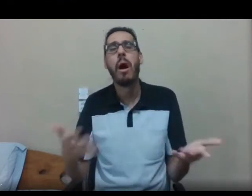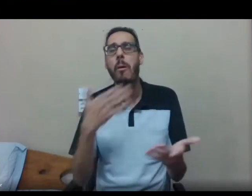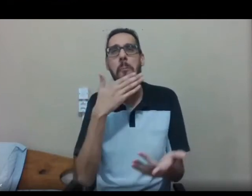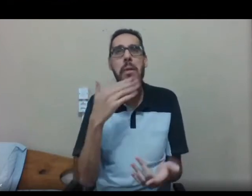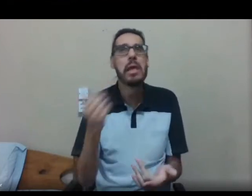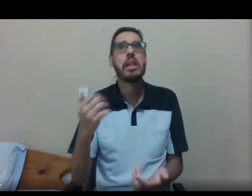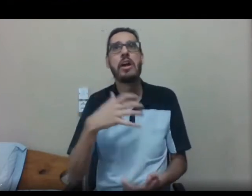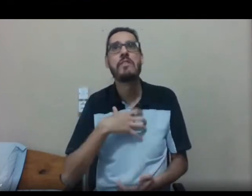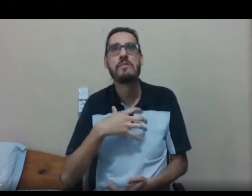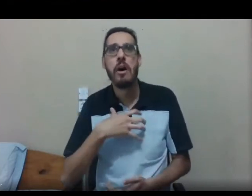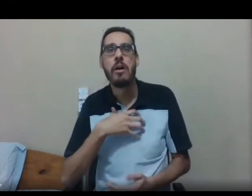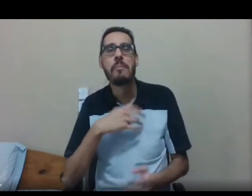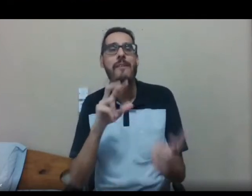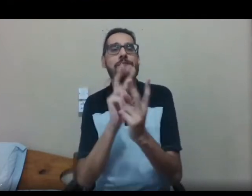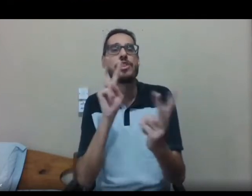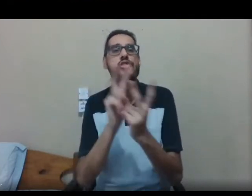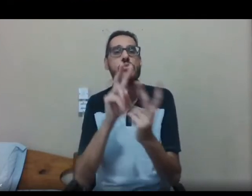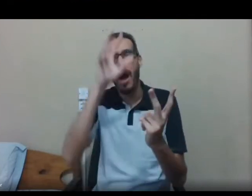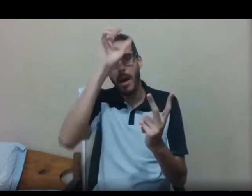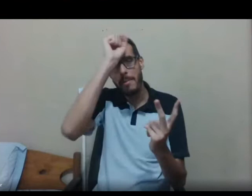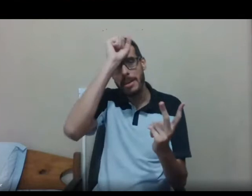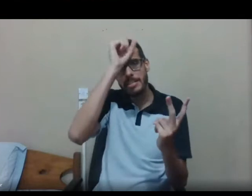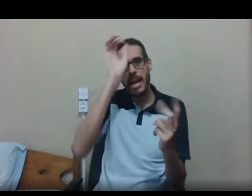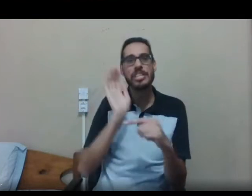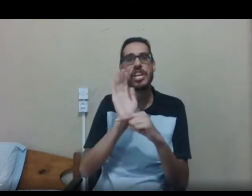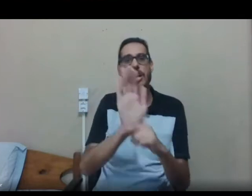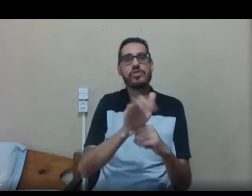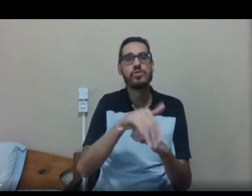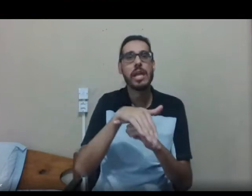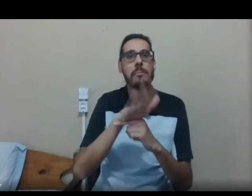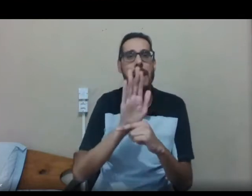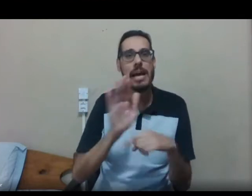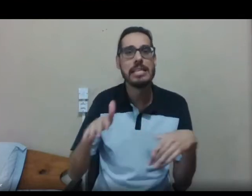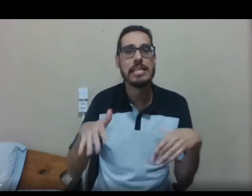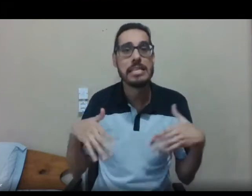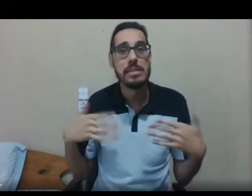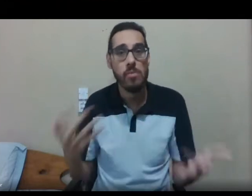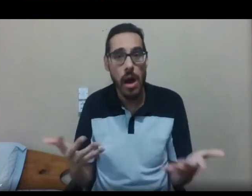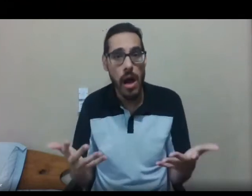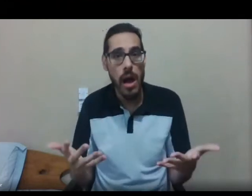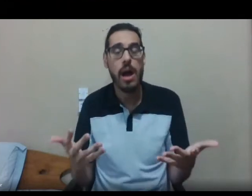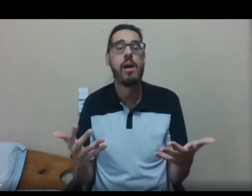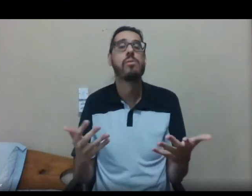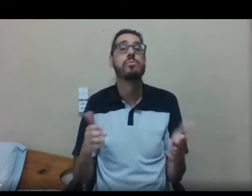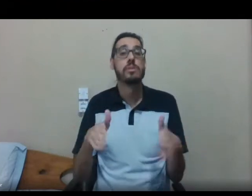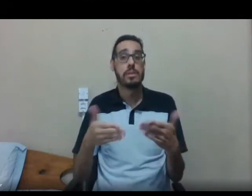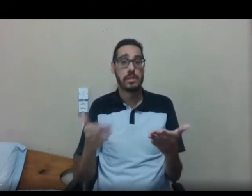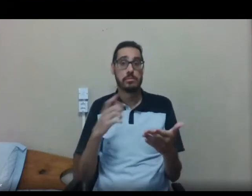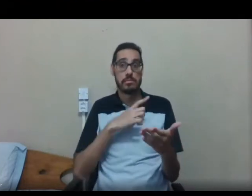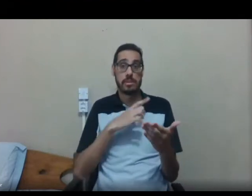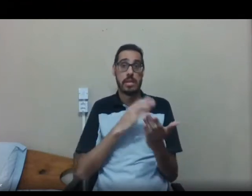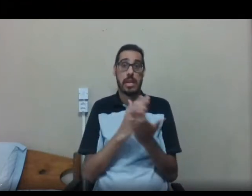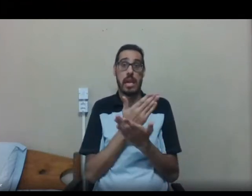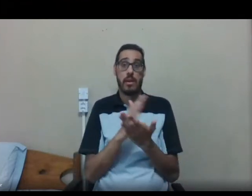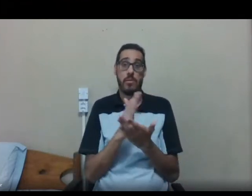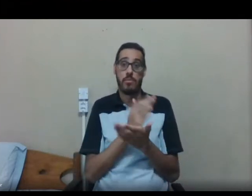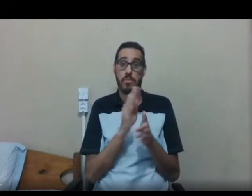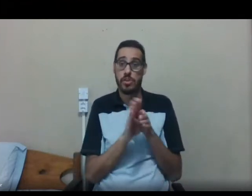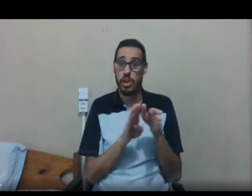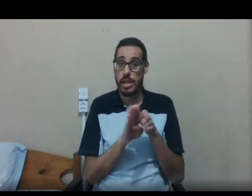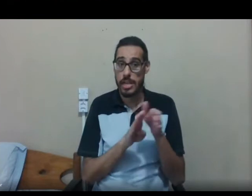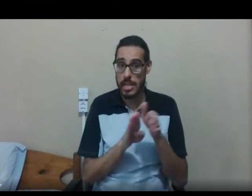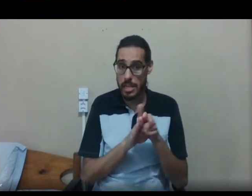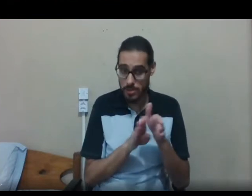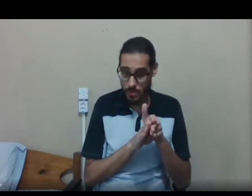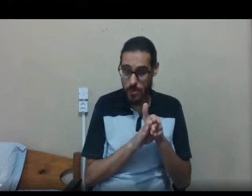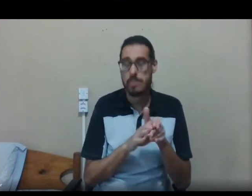também com o Moodle. Ontem, a Angélica colocou no ar também uma sala teste no Classroom, na verdade, três salas testes